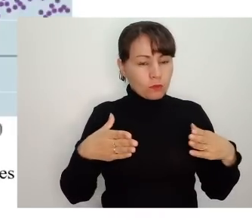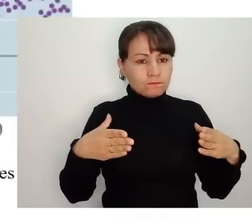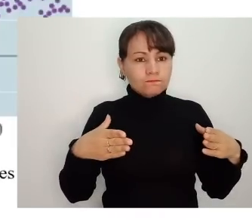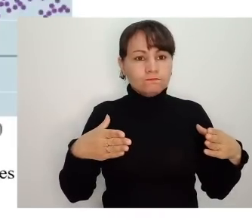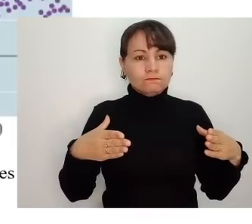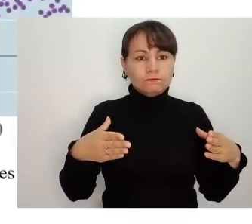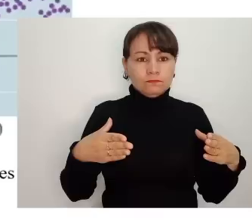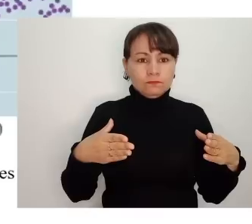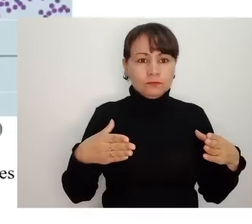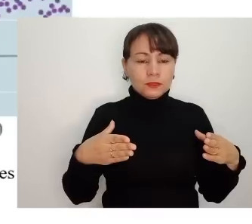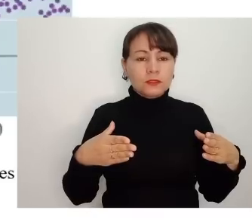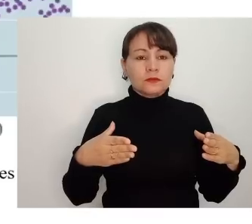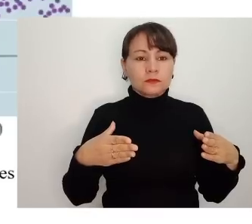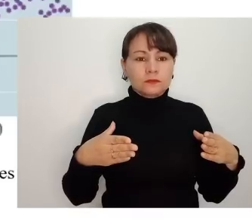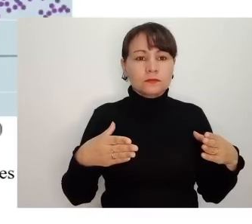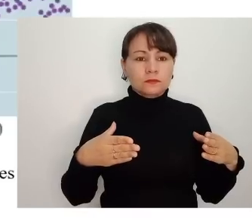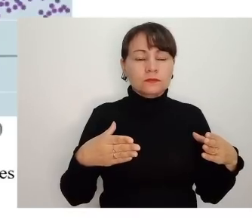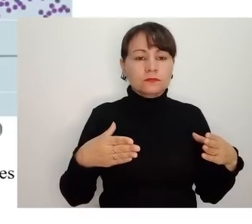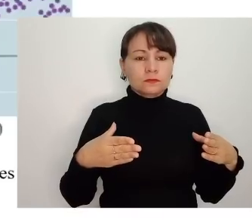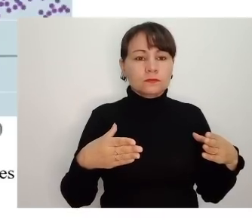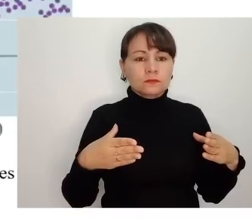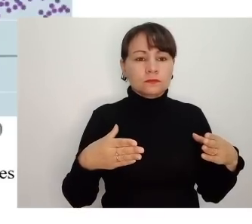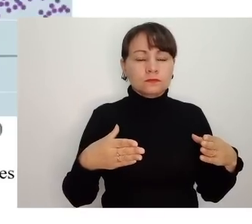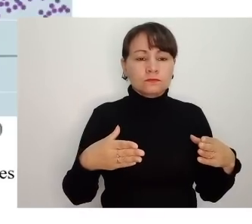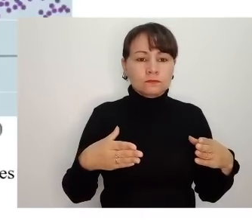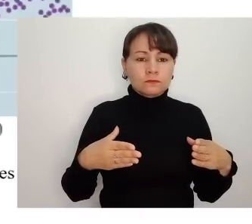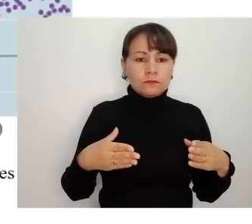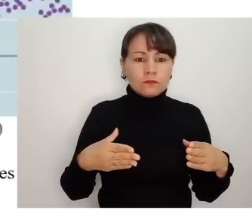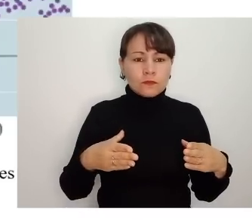um aumento